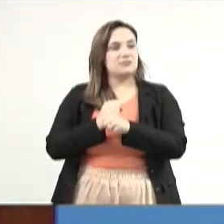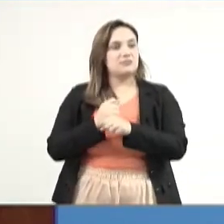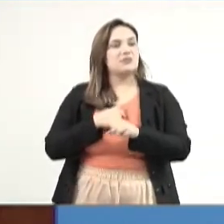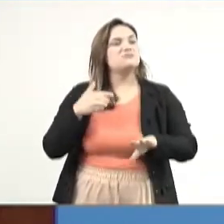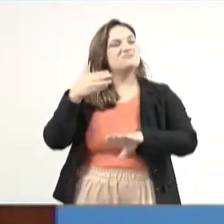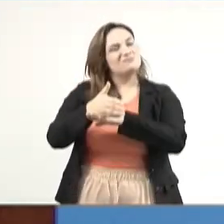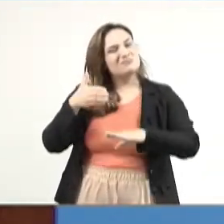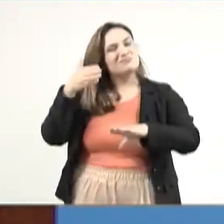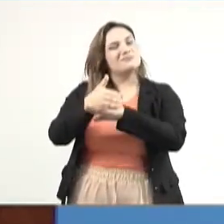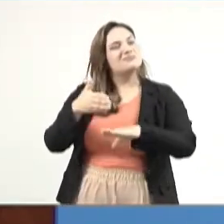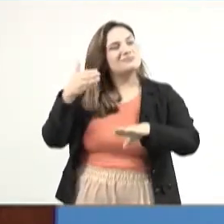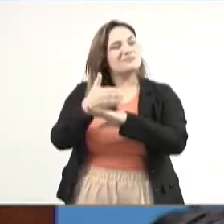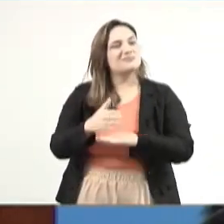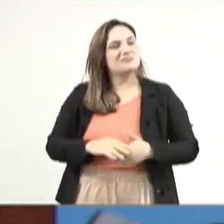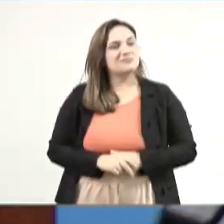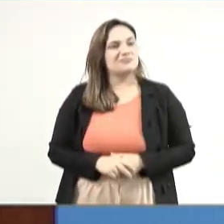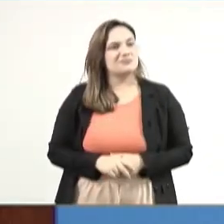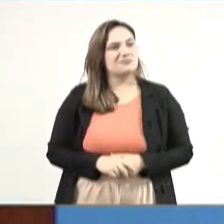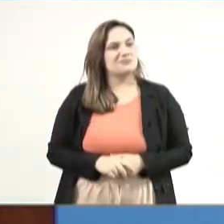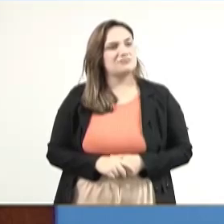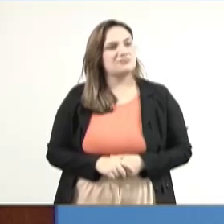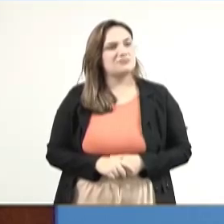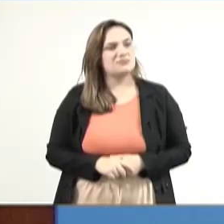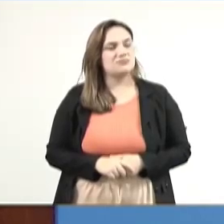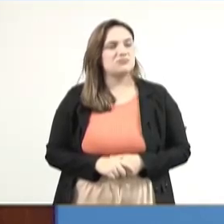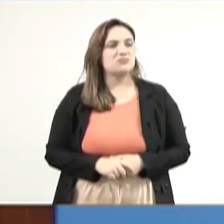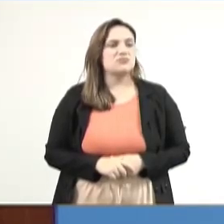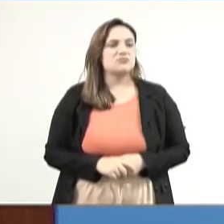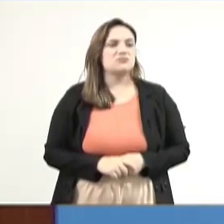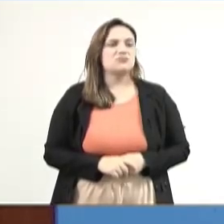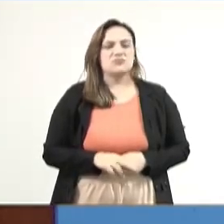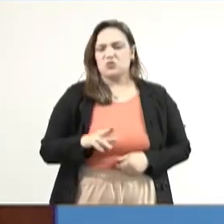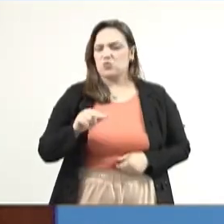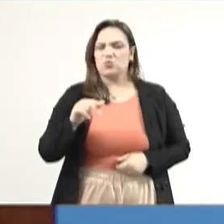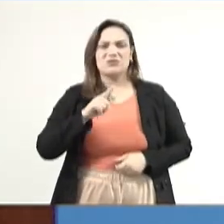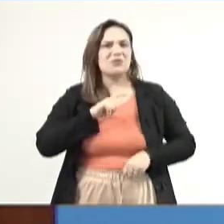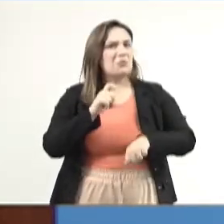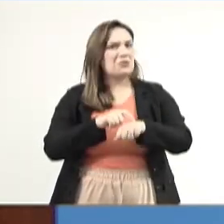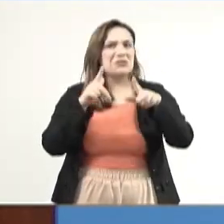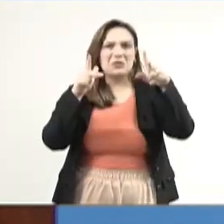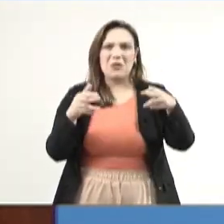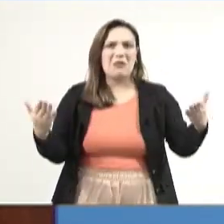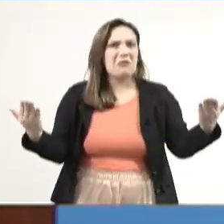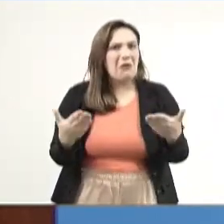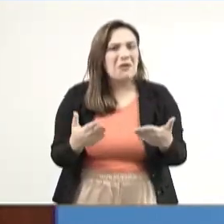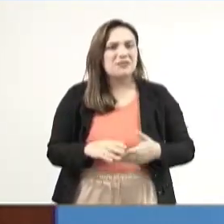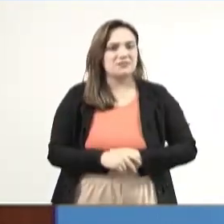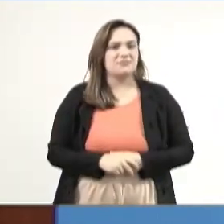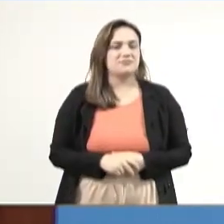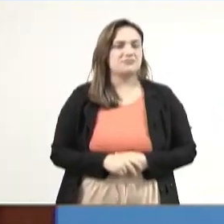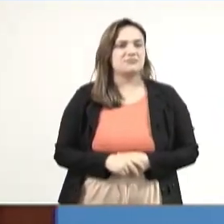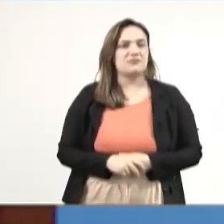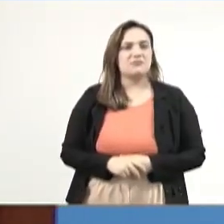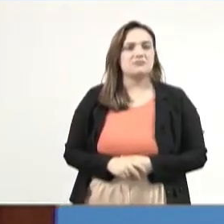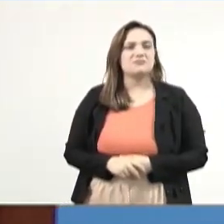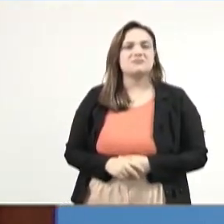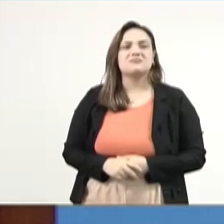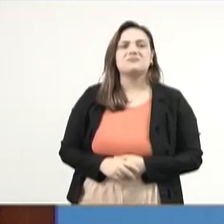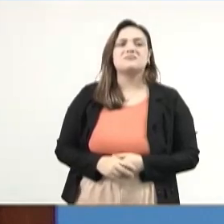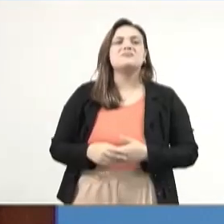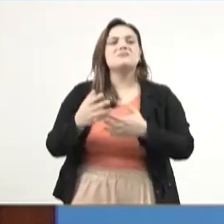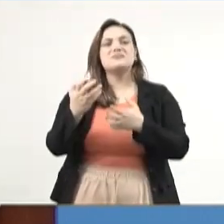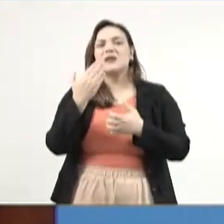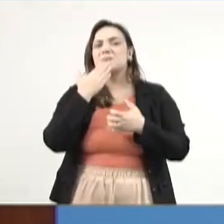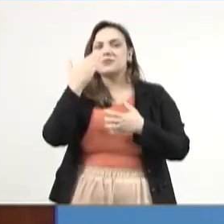ano. Nunca teve um período desse, o que nós vimos lá. Então eu queria aqui, pedindo o